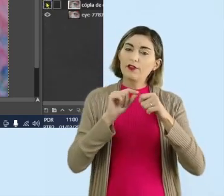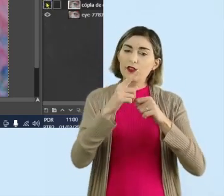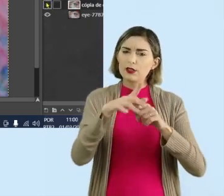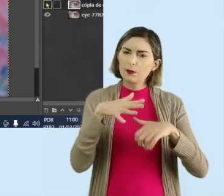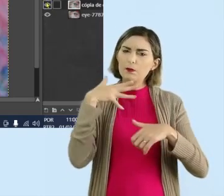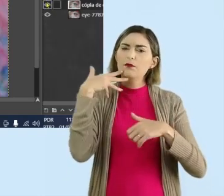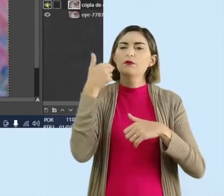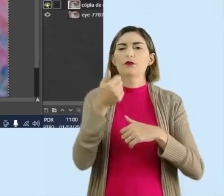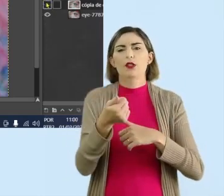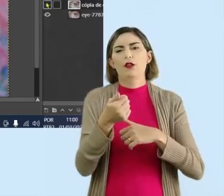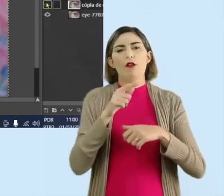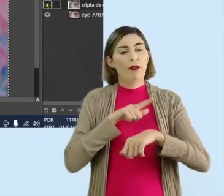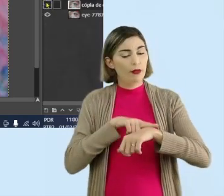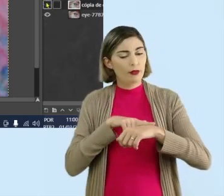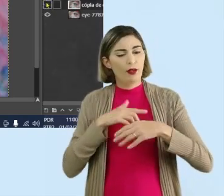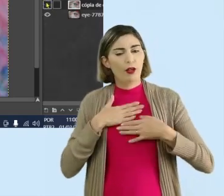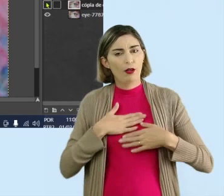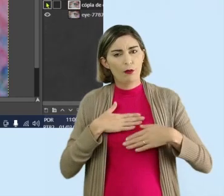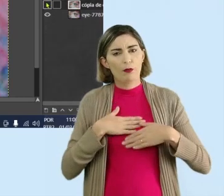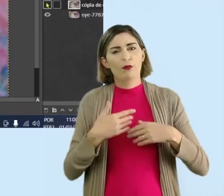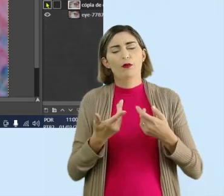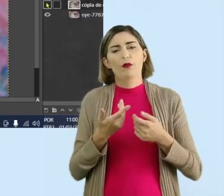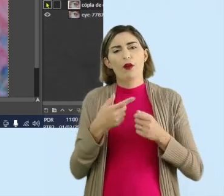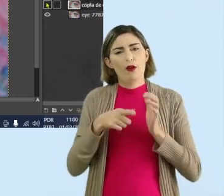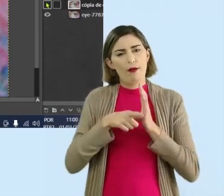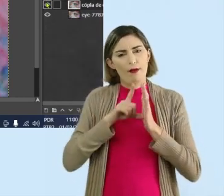tempo. Antes,